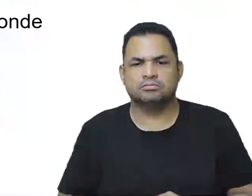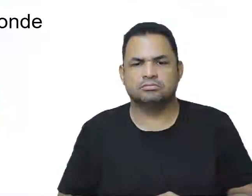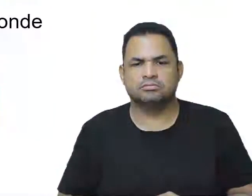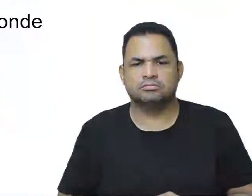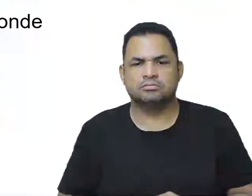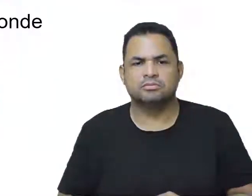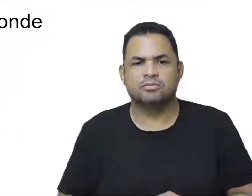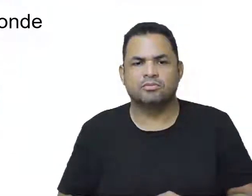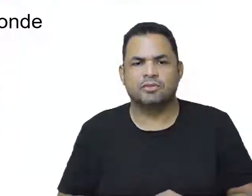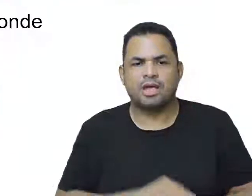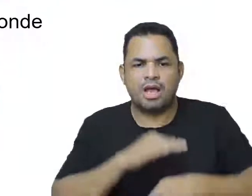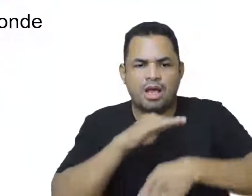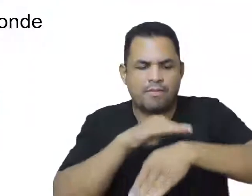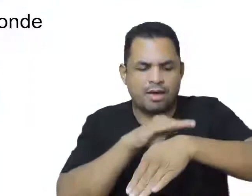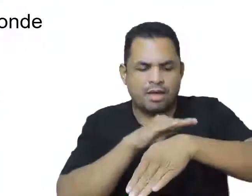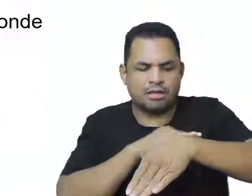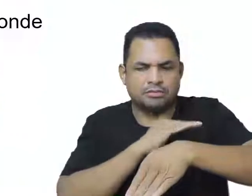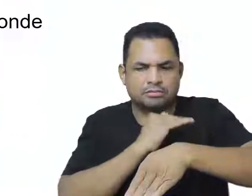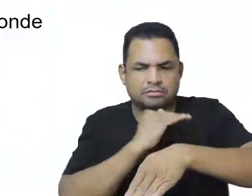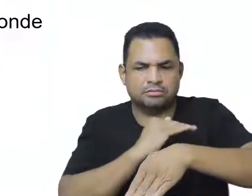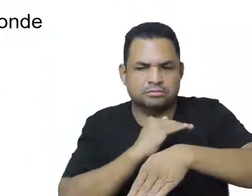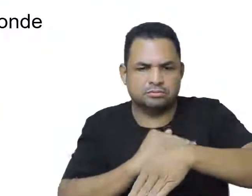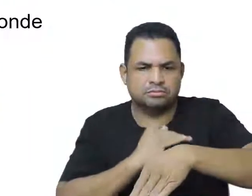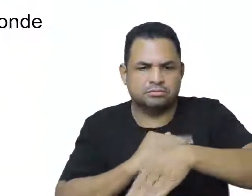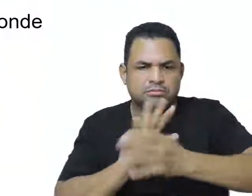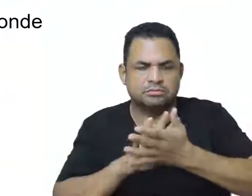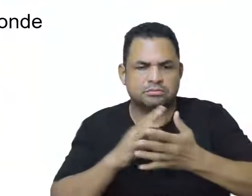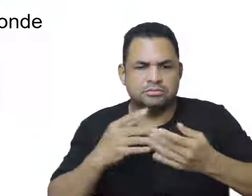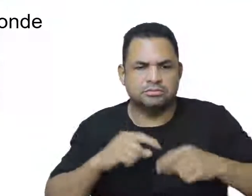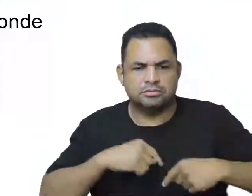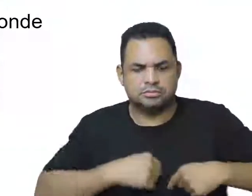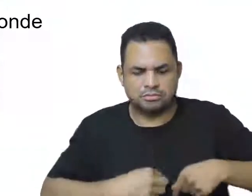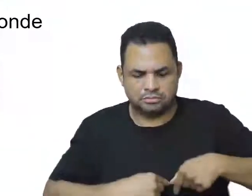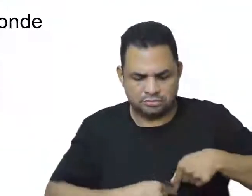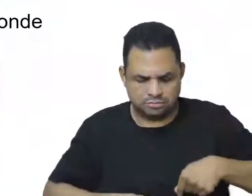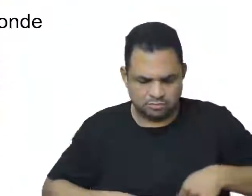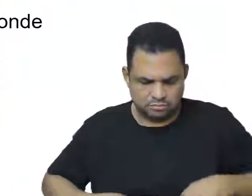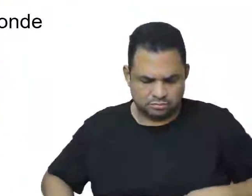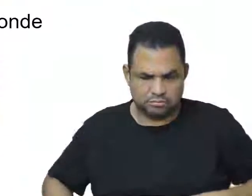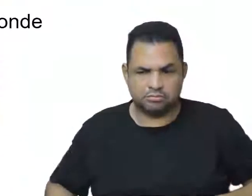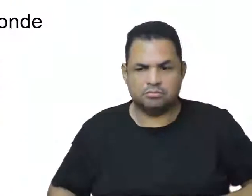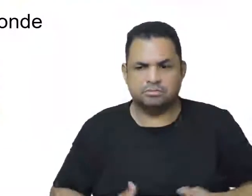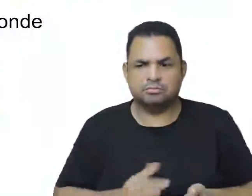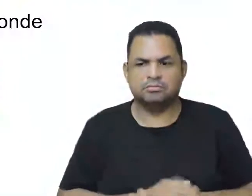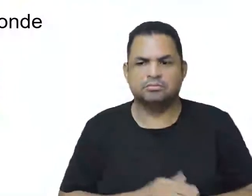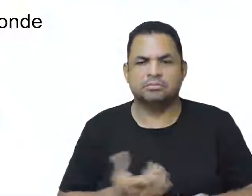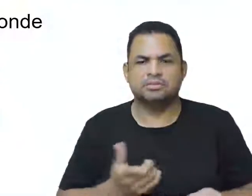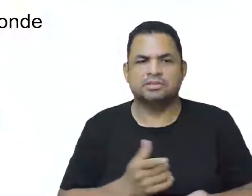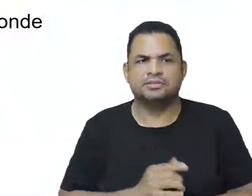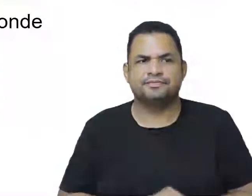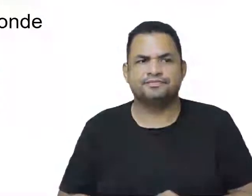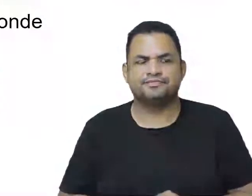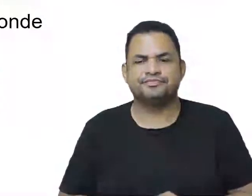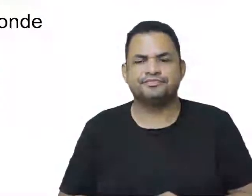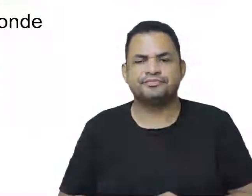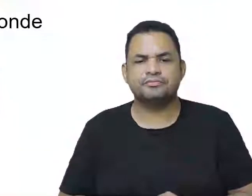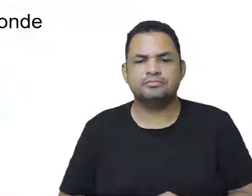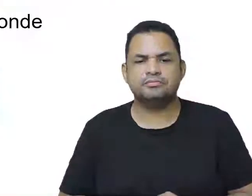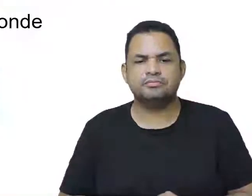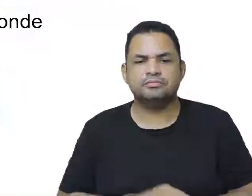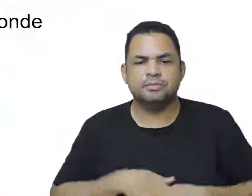camadas internas, tanto aqui do intestino, né, quanto dessa própria camada aqui que está aberta aqui, ó, do